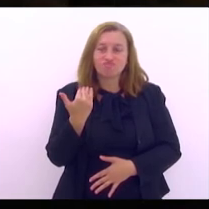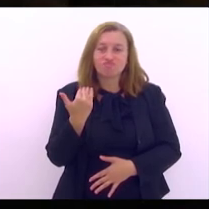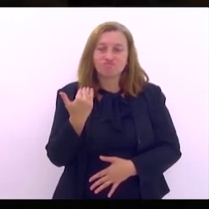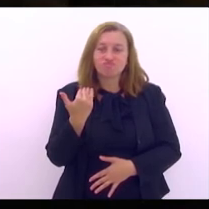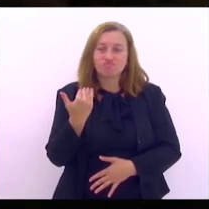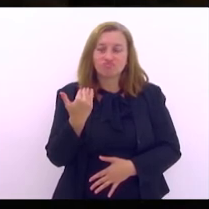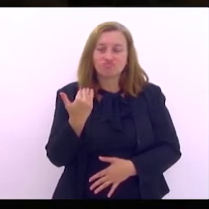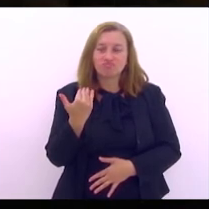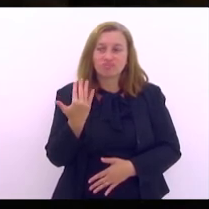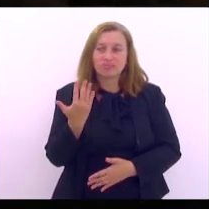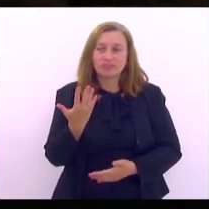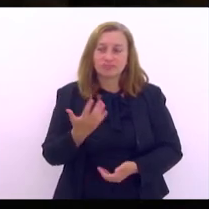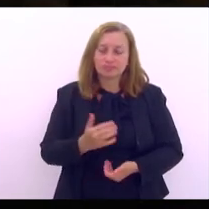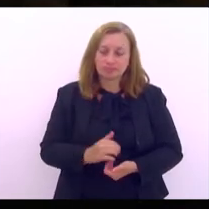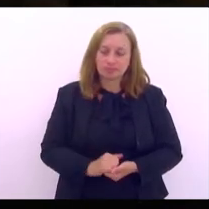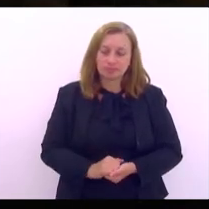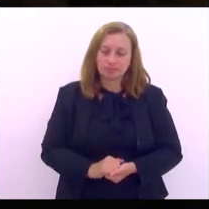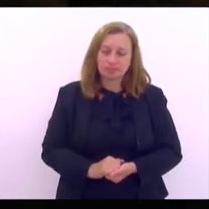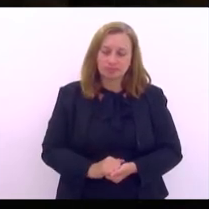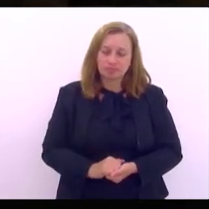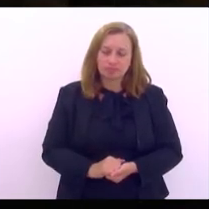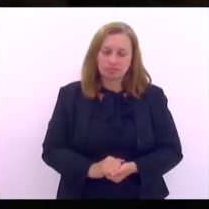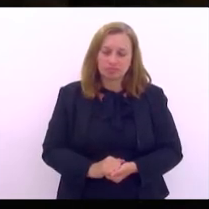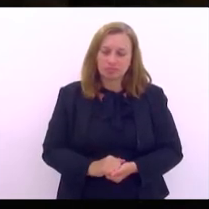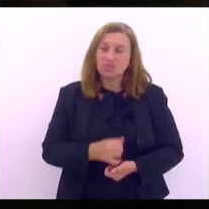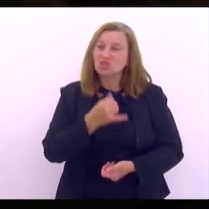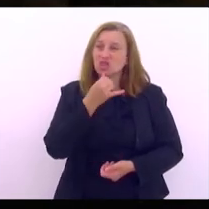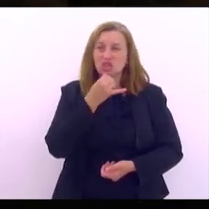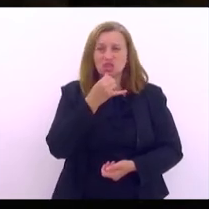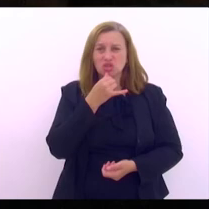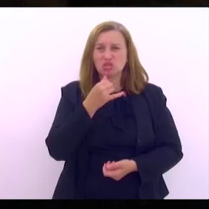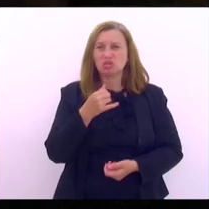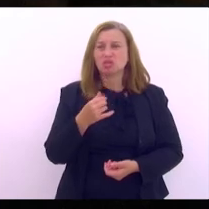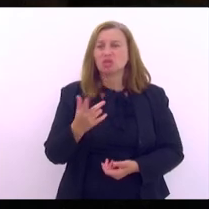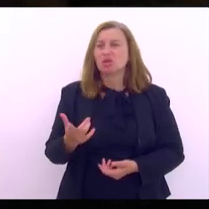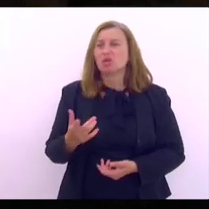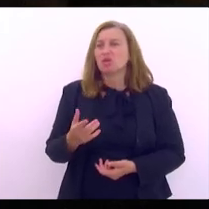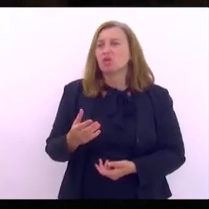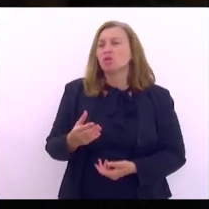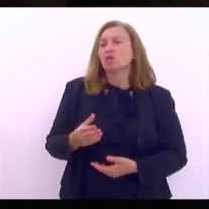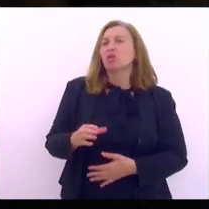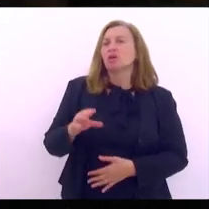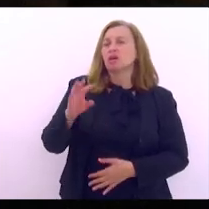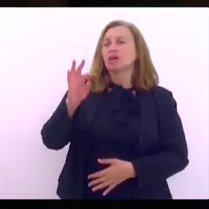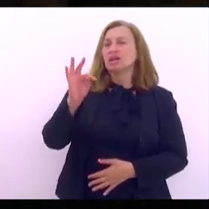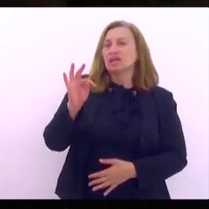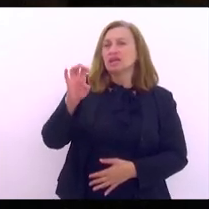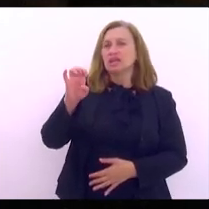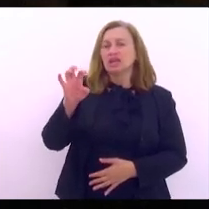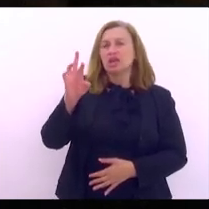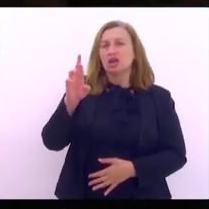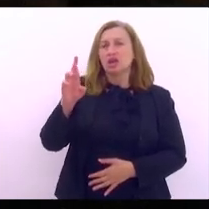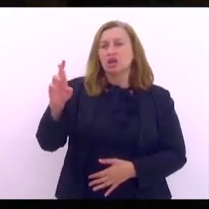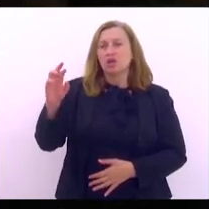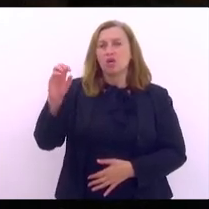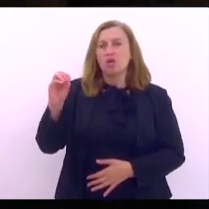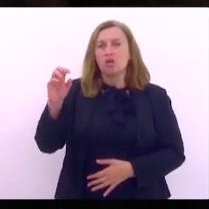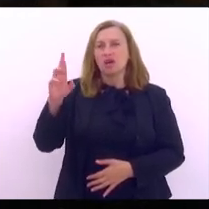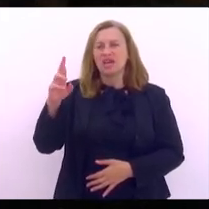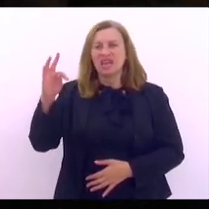cruelmente, a sangue frio, por esses terroristas do Hamas. E eu, chegando